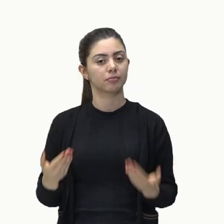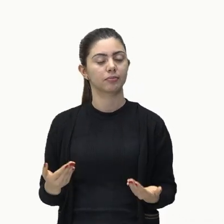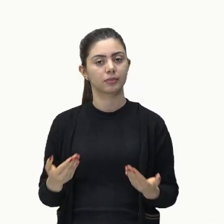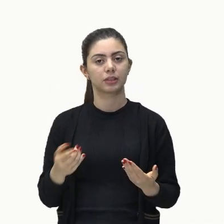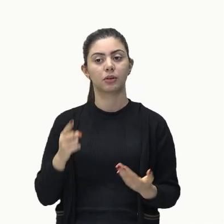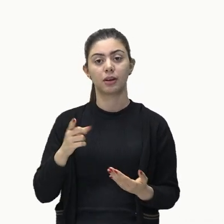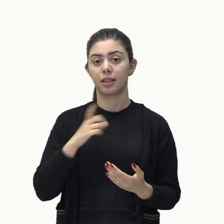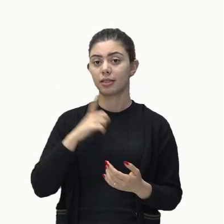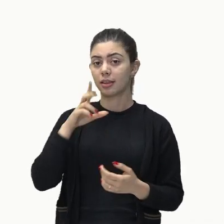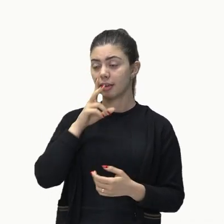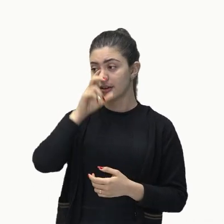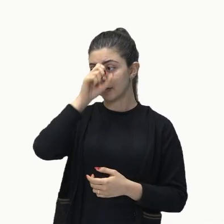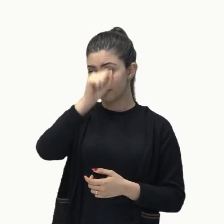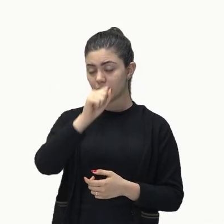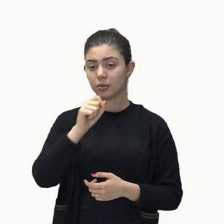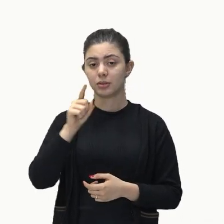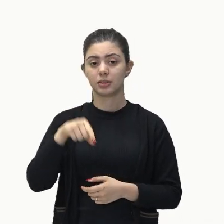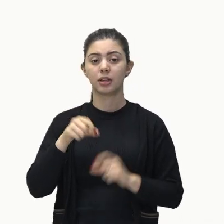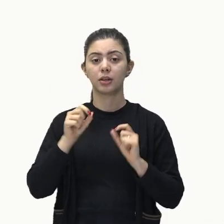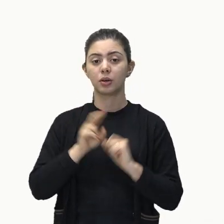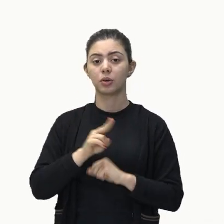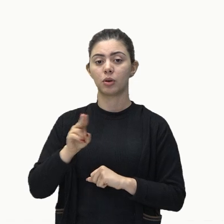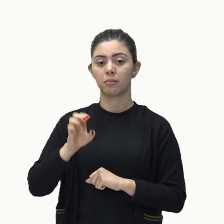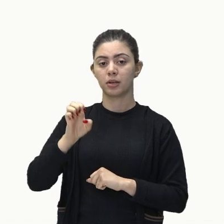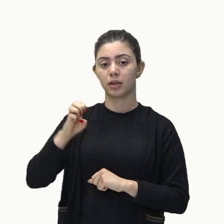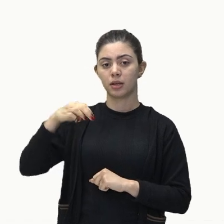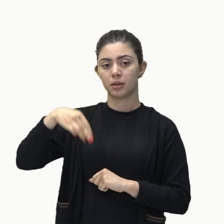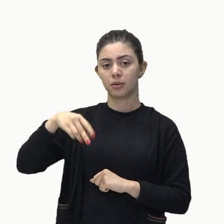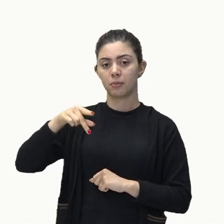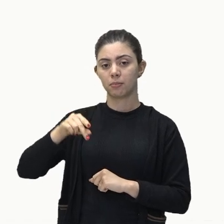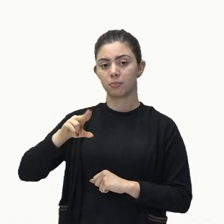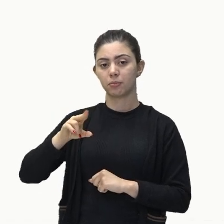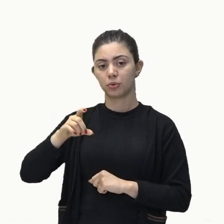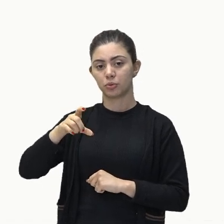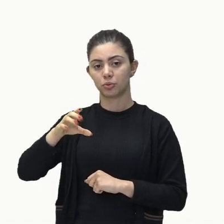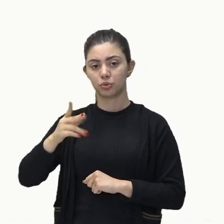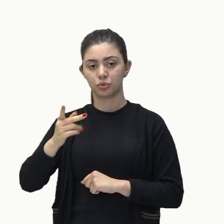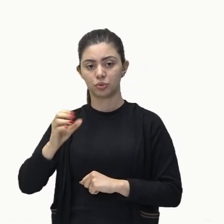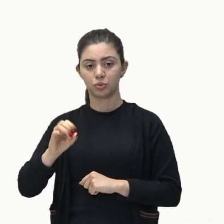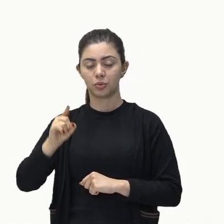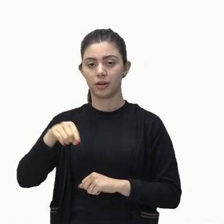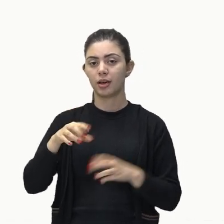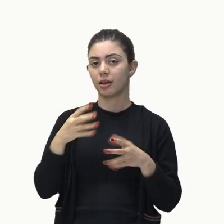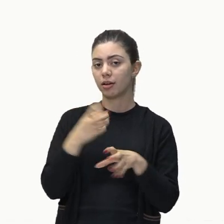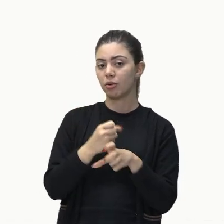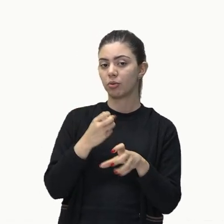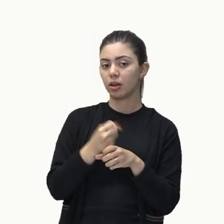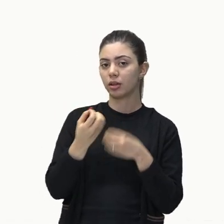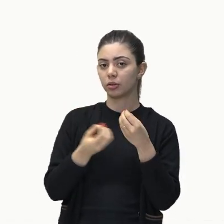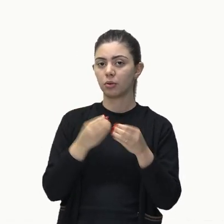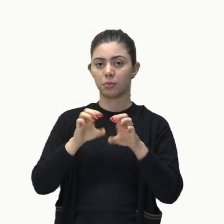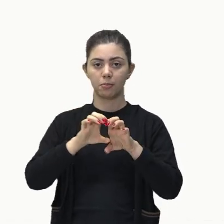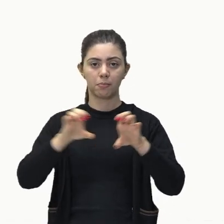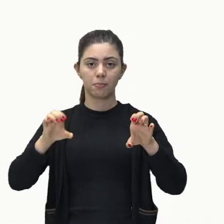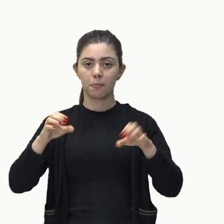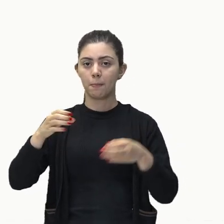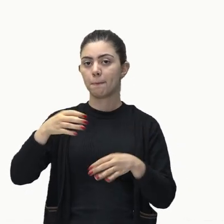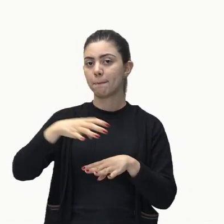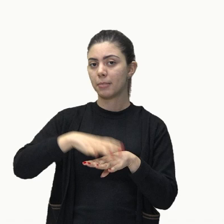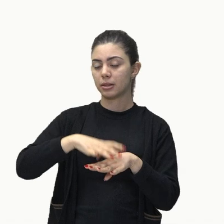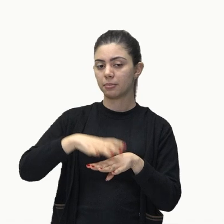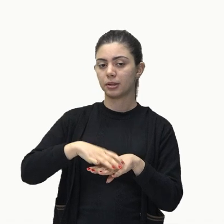essa força, que é chamada de empuxo, ela é calculada através dessa expressão matemática aqui, pessoal. Ou seja,